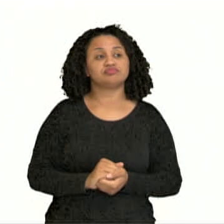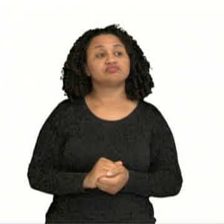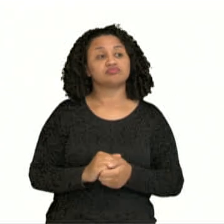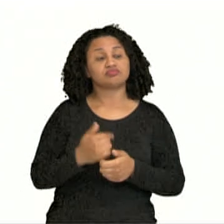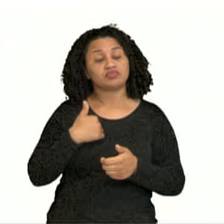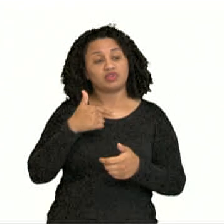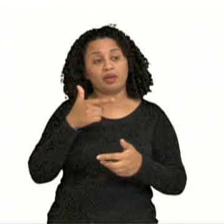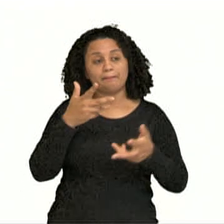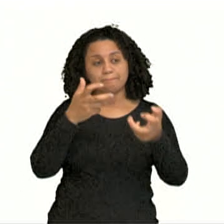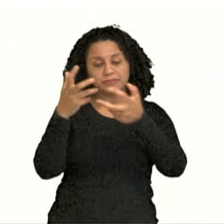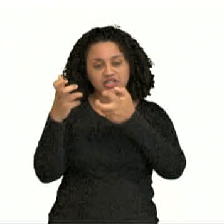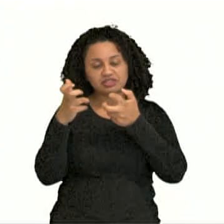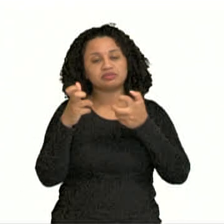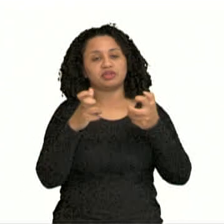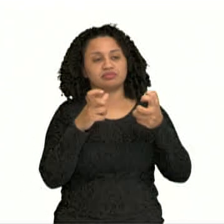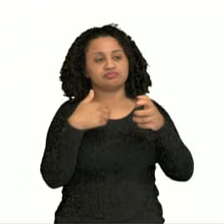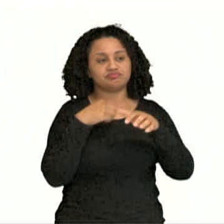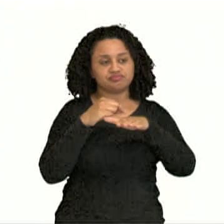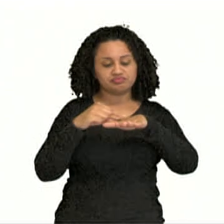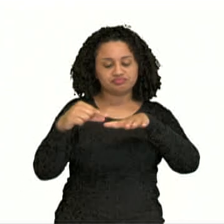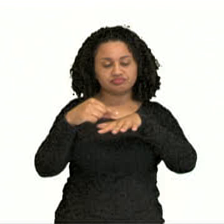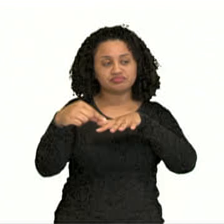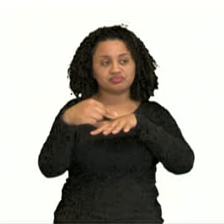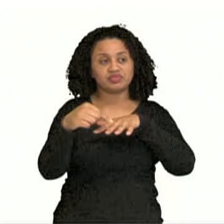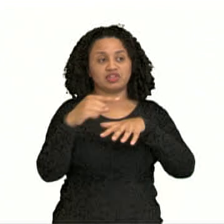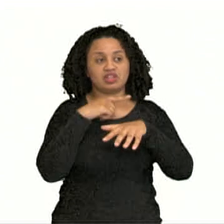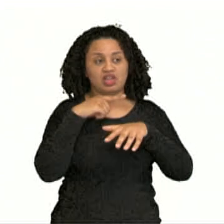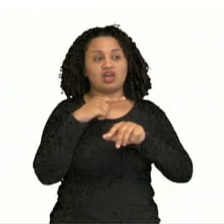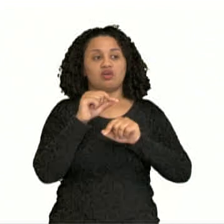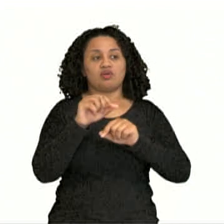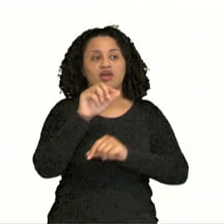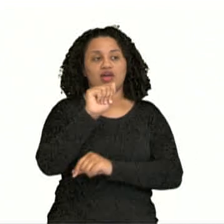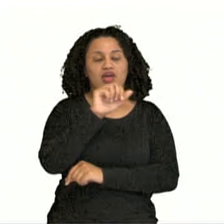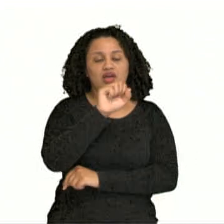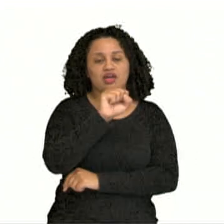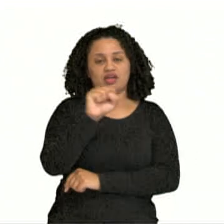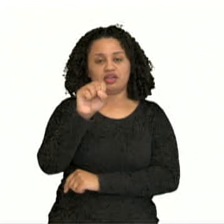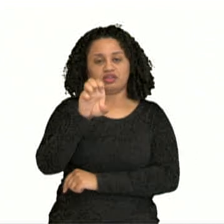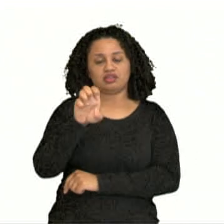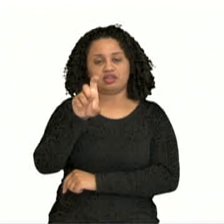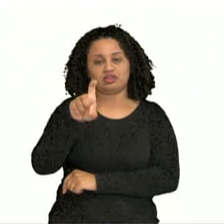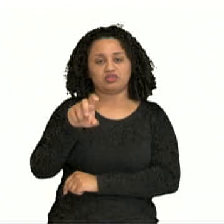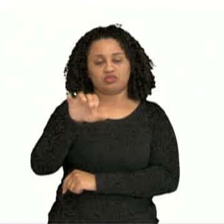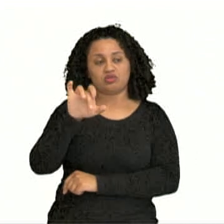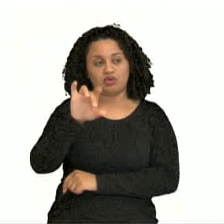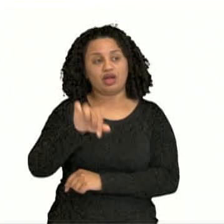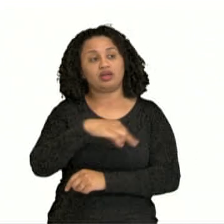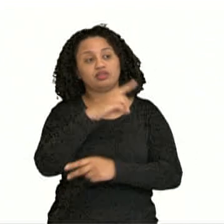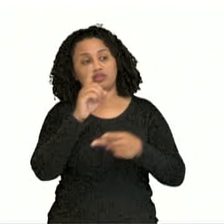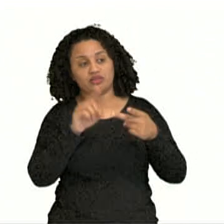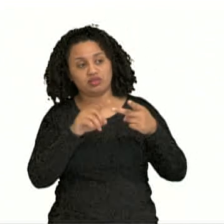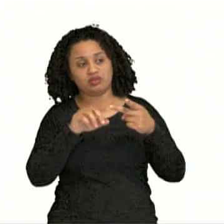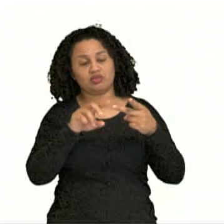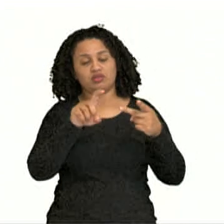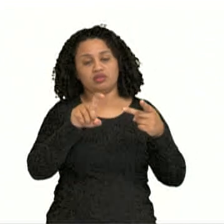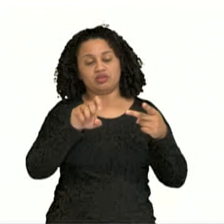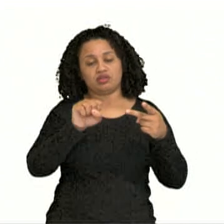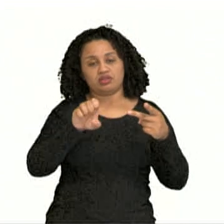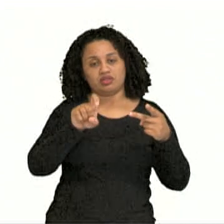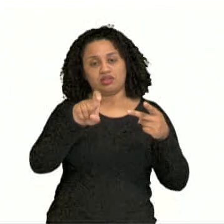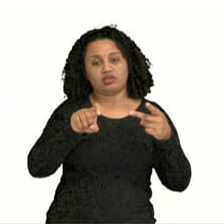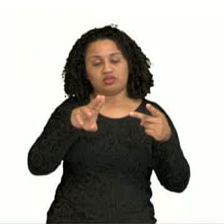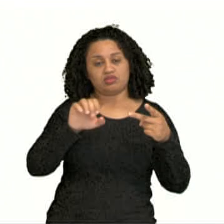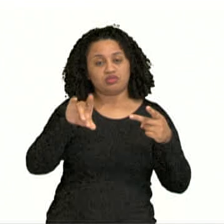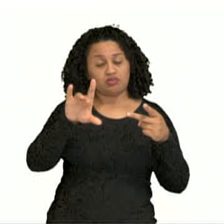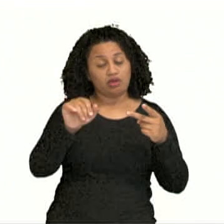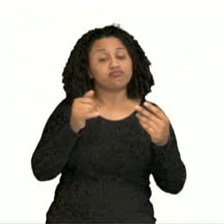Se nós observarmos aqui, nós temos uma parte assexuada e uma parte sexuada nas pteridófitas,